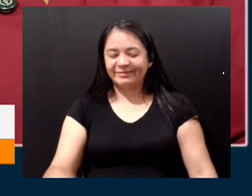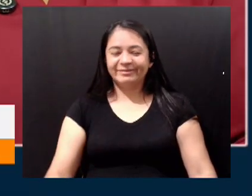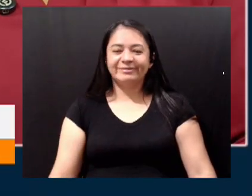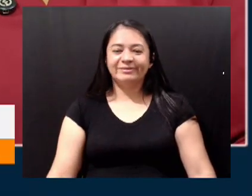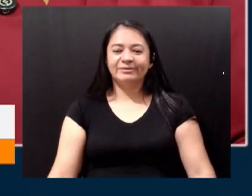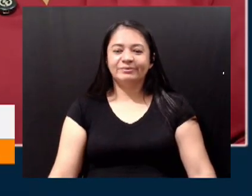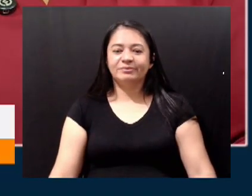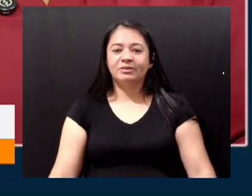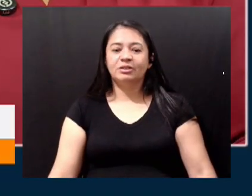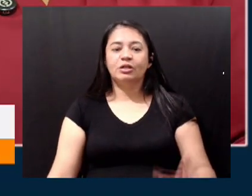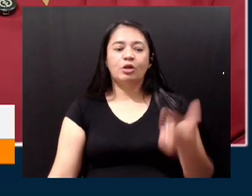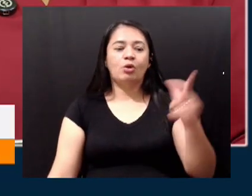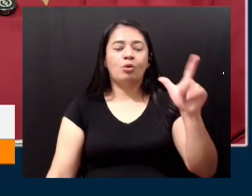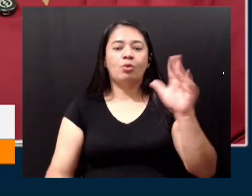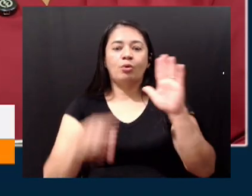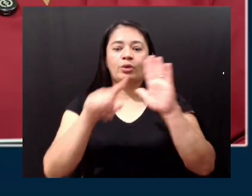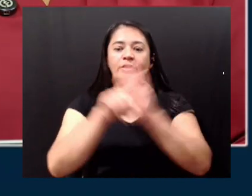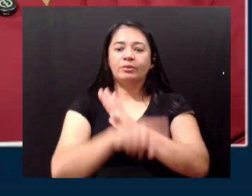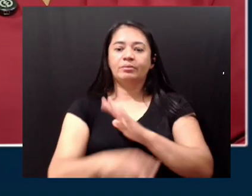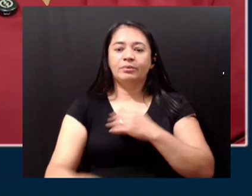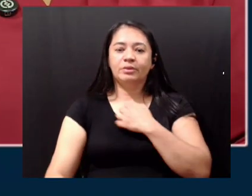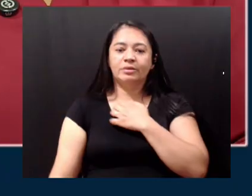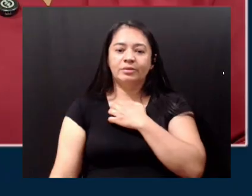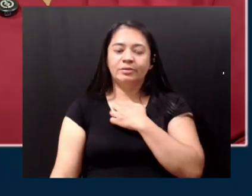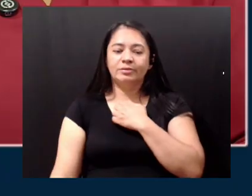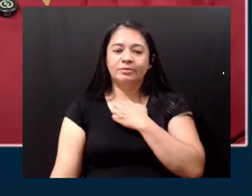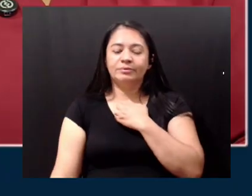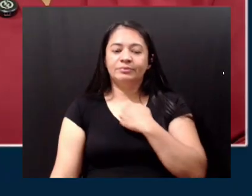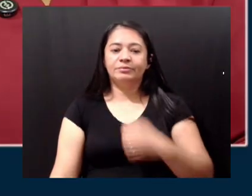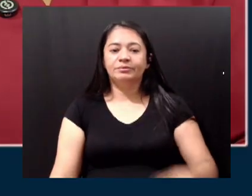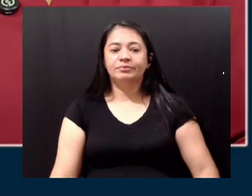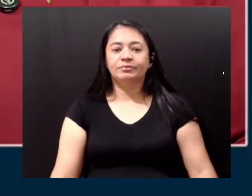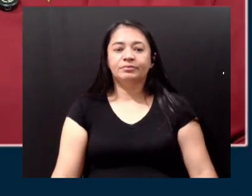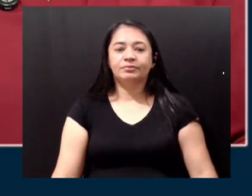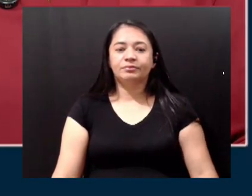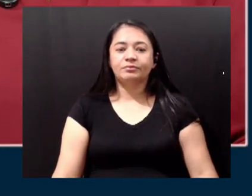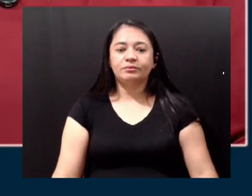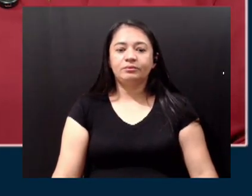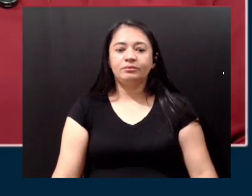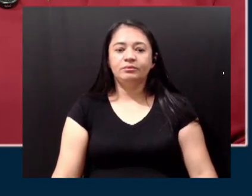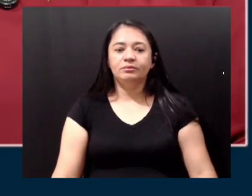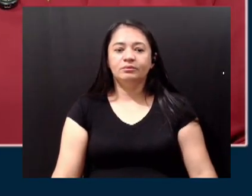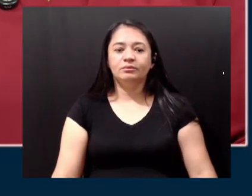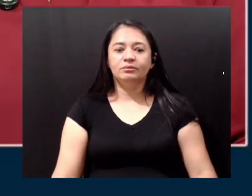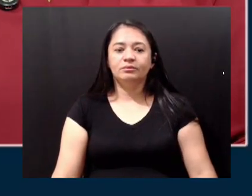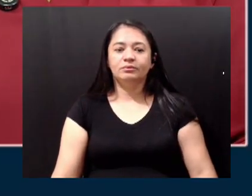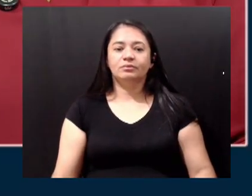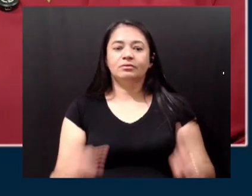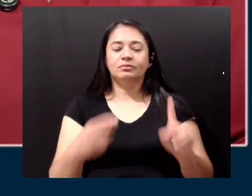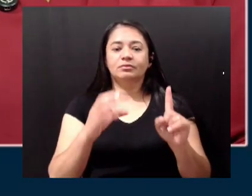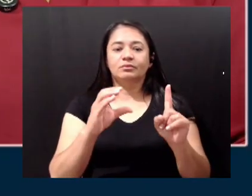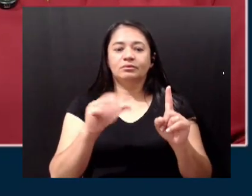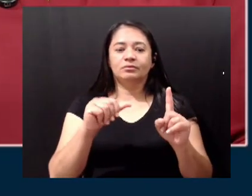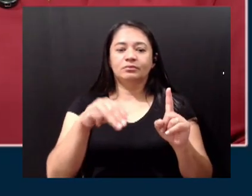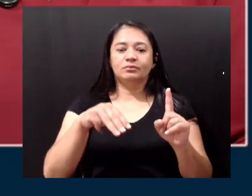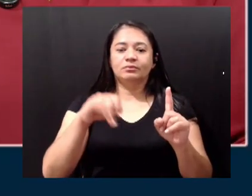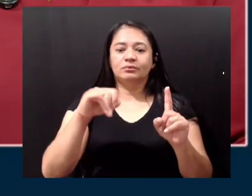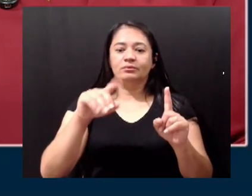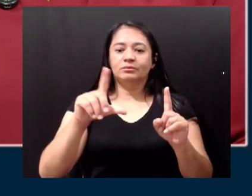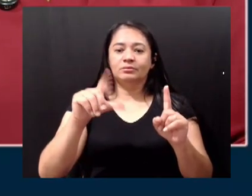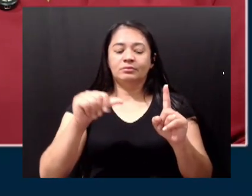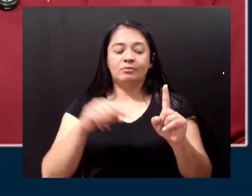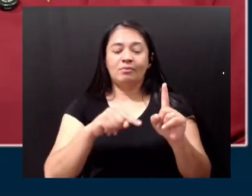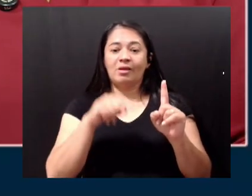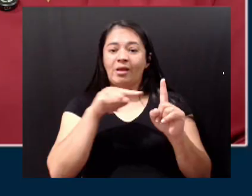uma pergunta, a gente passa essa para o Rogério. Vamos lá então, pode colocar a produção, por favor? Olha lá, a Camila Rocha do Taquaral. Às